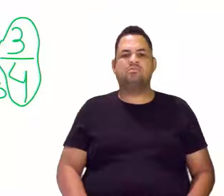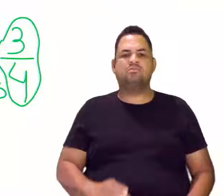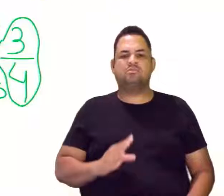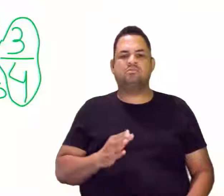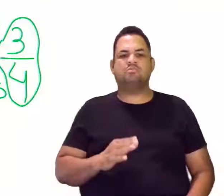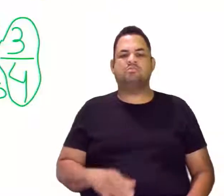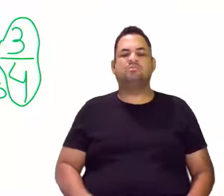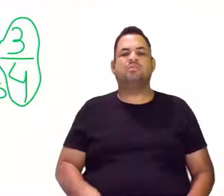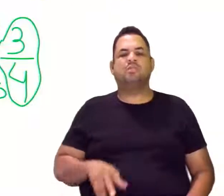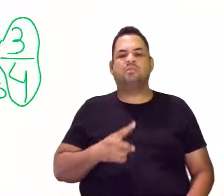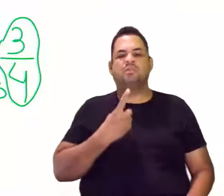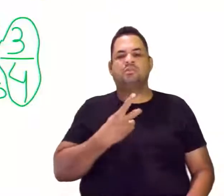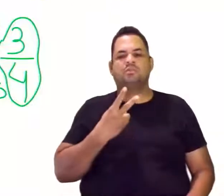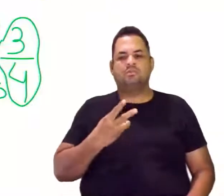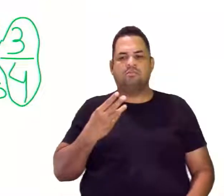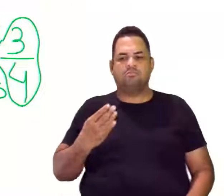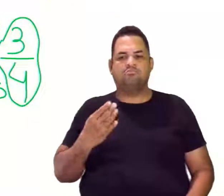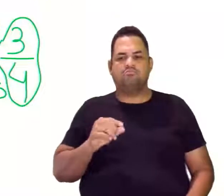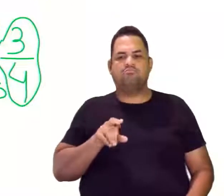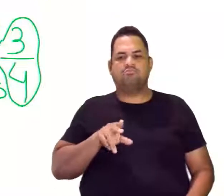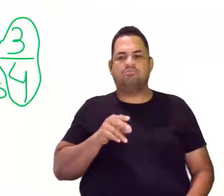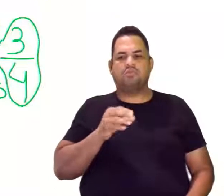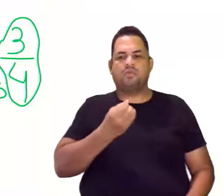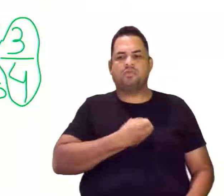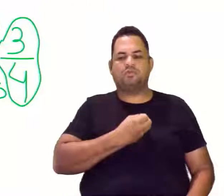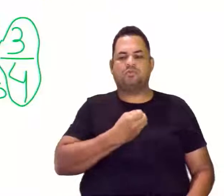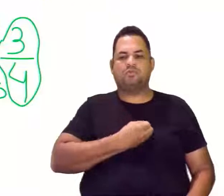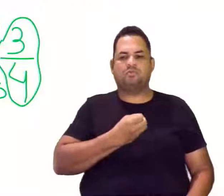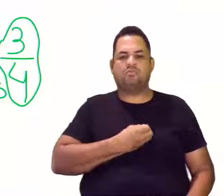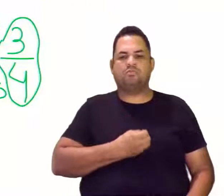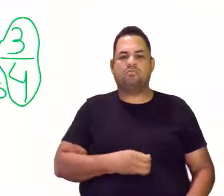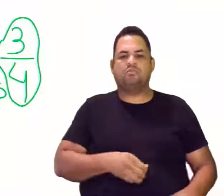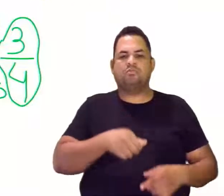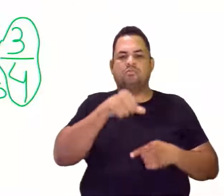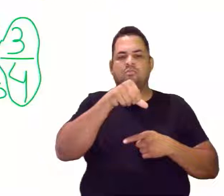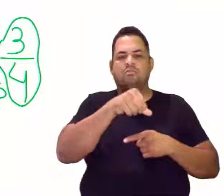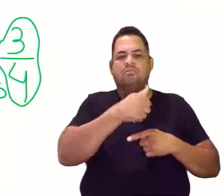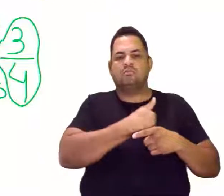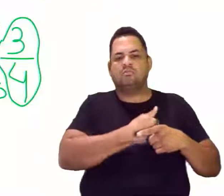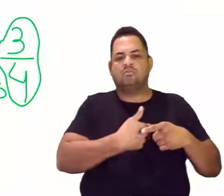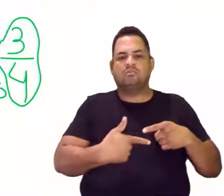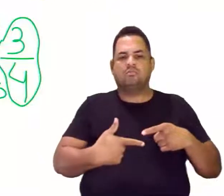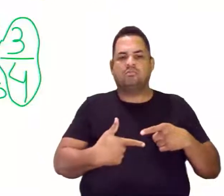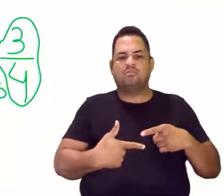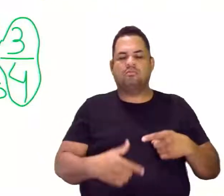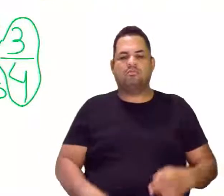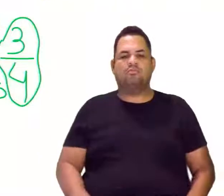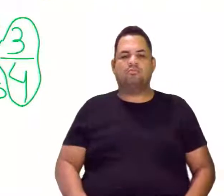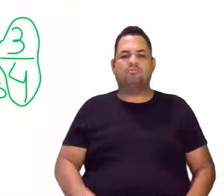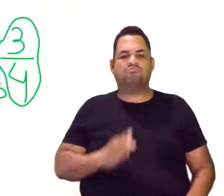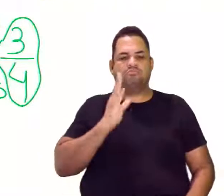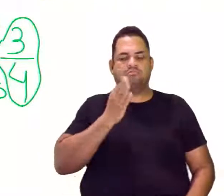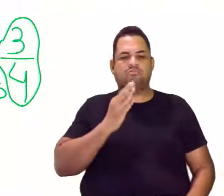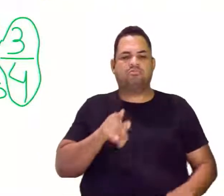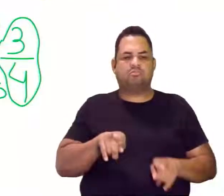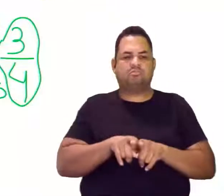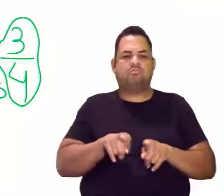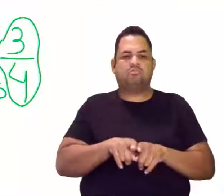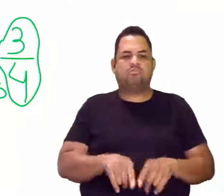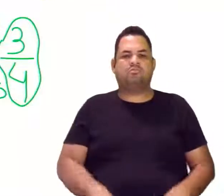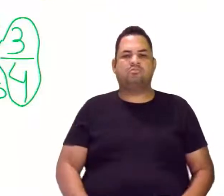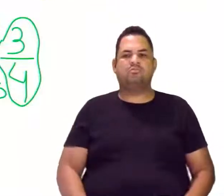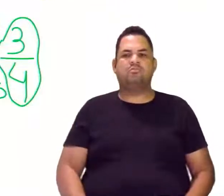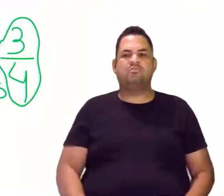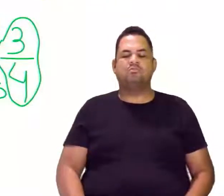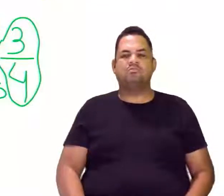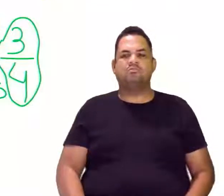o mesmo valor, né? Quem mais? 9/12. 9/12. Vamos simplificar também? Vamos. Vamos lá, vou apagar esse